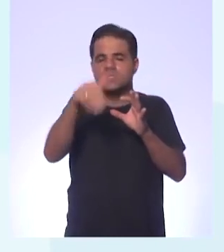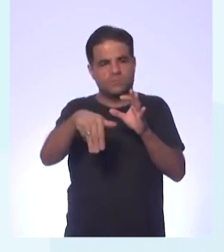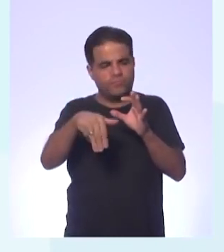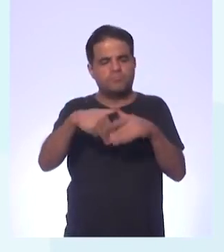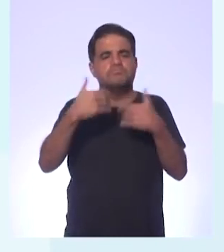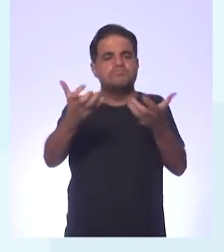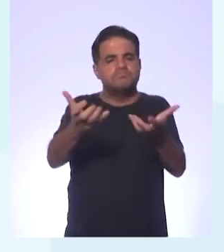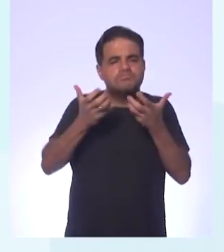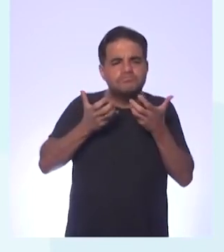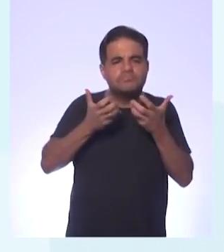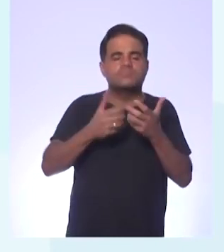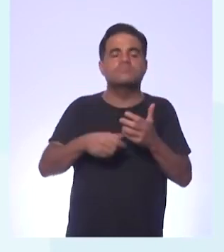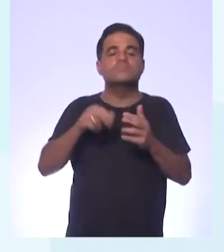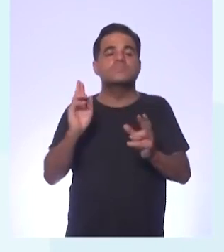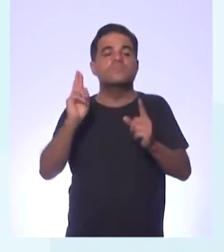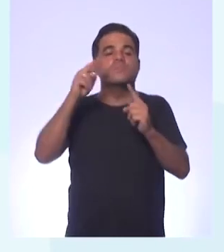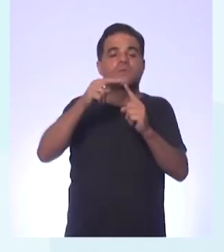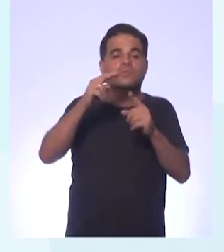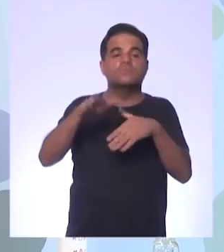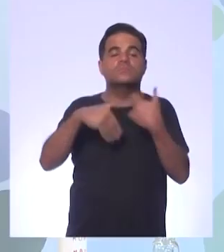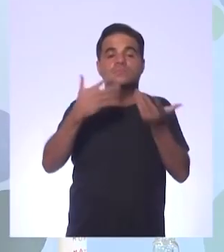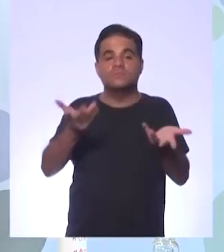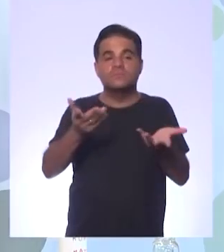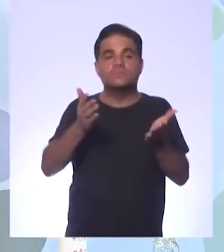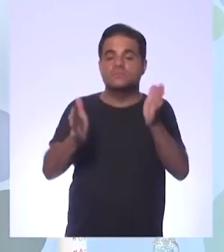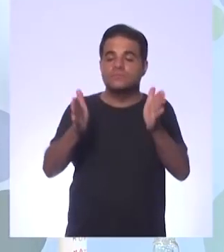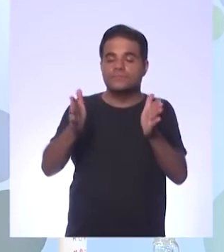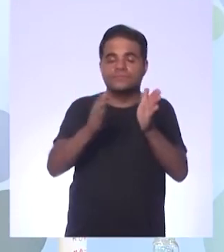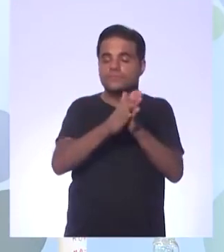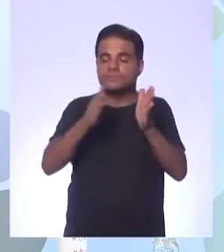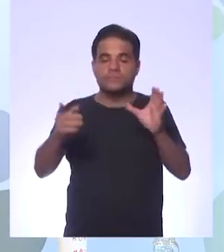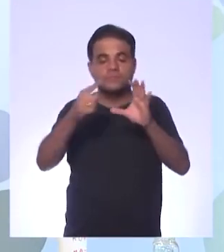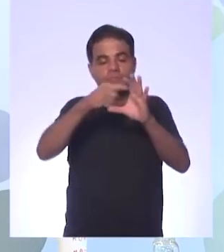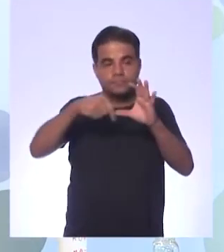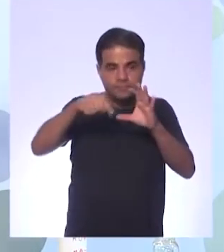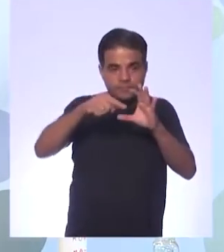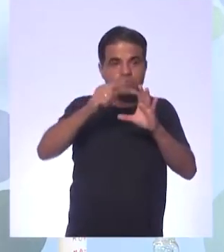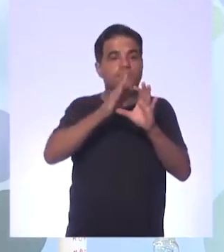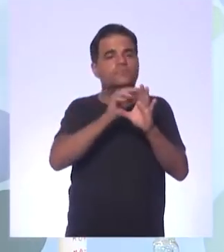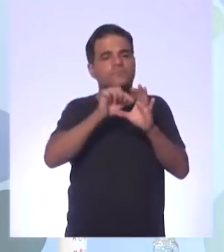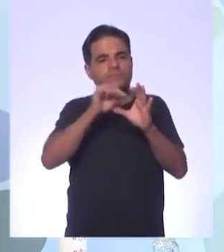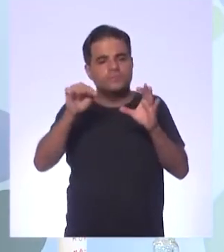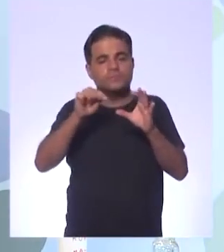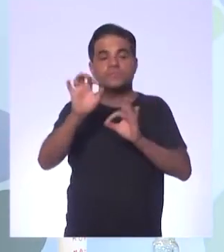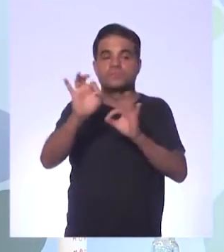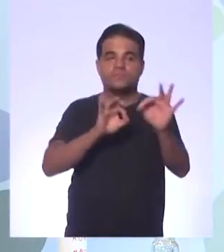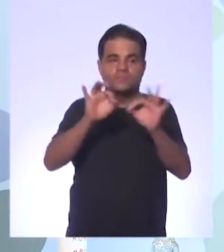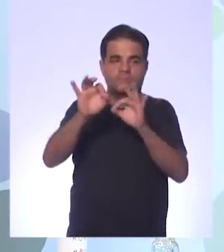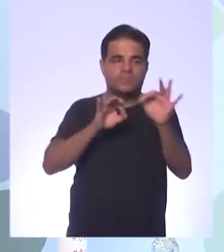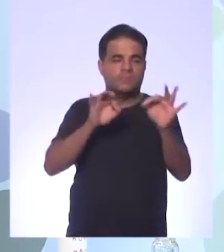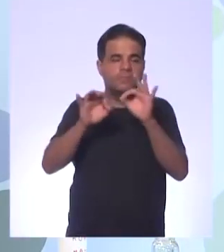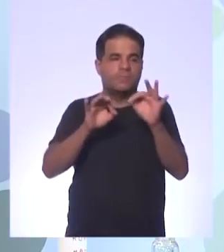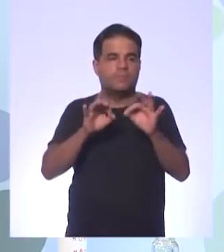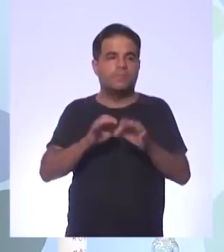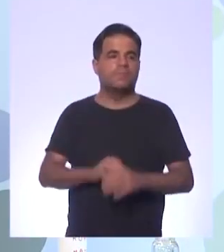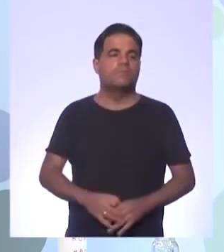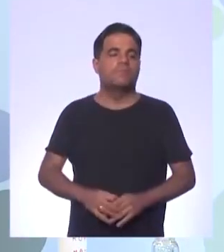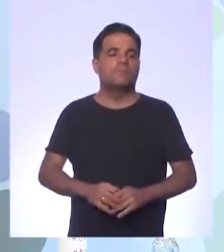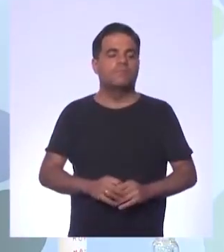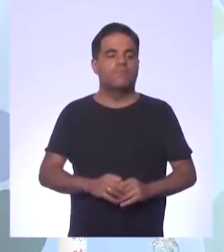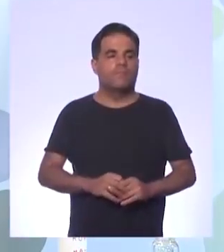centímetros. Eu quero aí a razão entre o comprimento e o diâmetro. Então, a gente vai resolver aqui. Deixa só eu acionar a